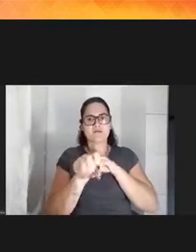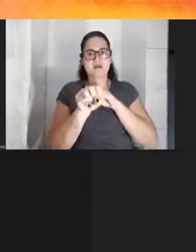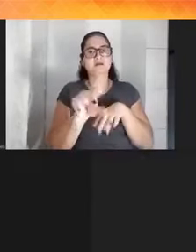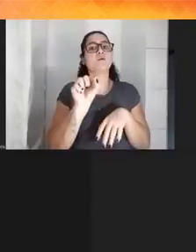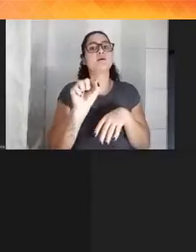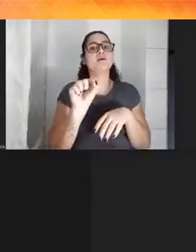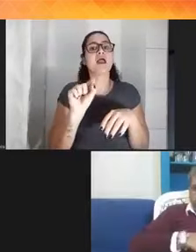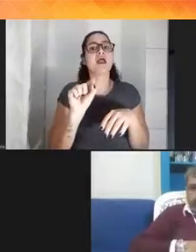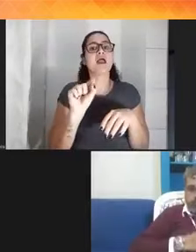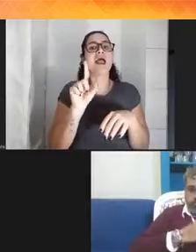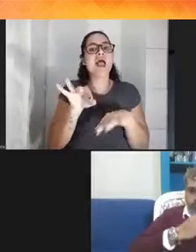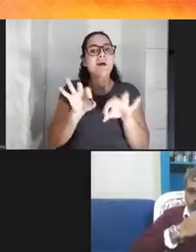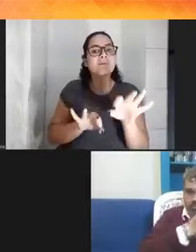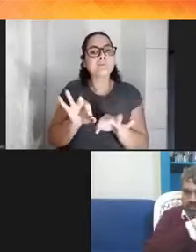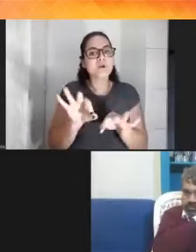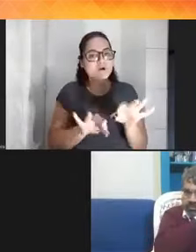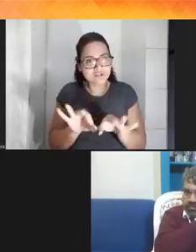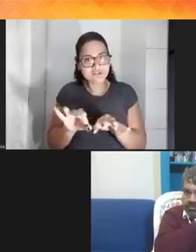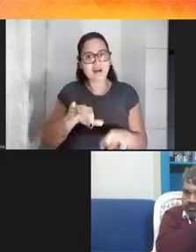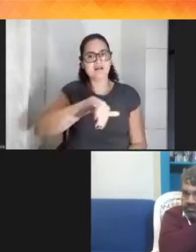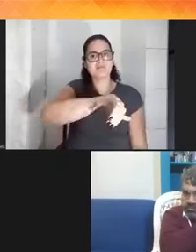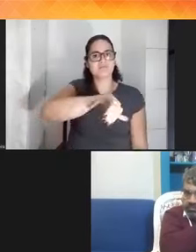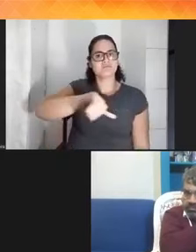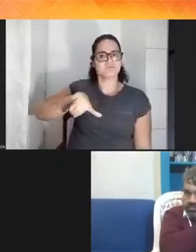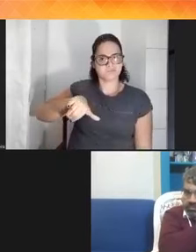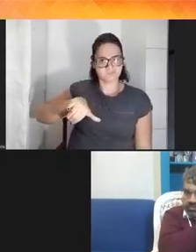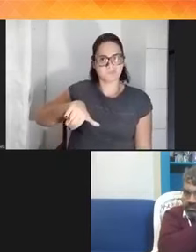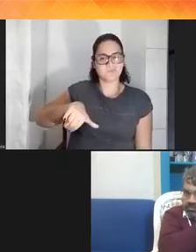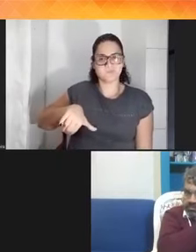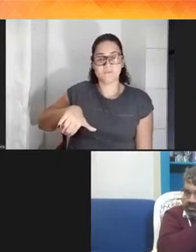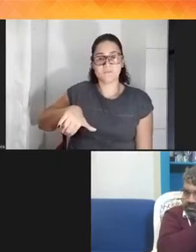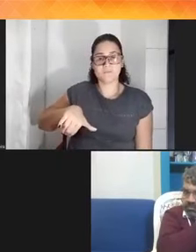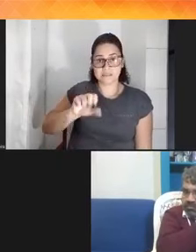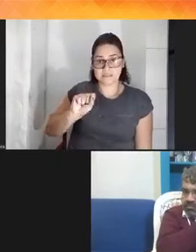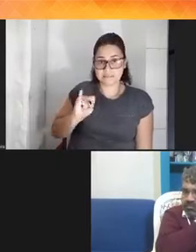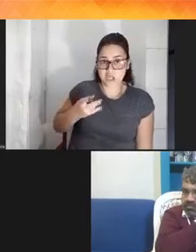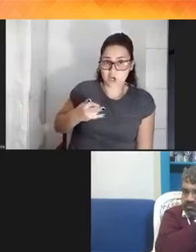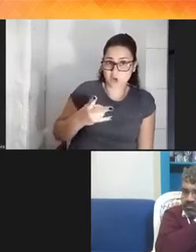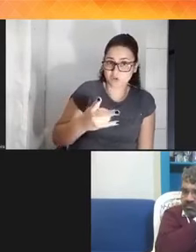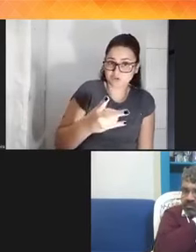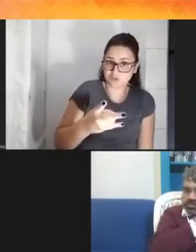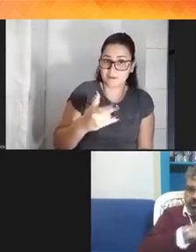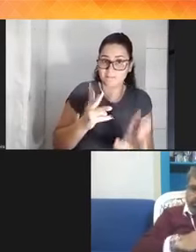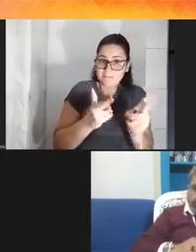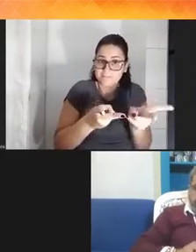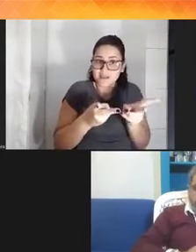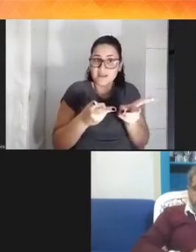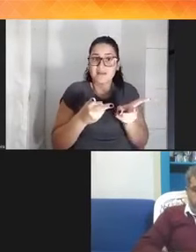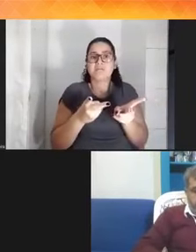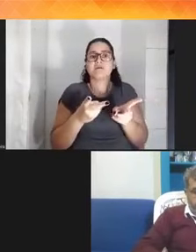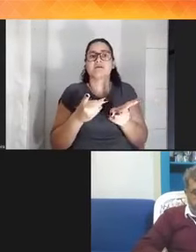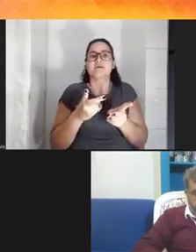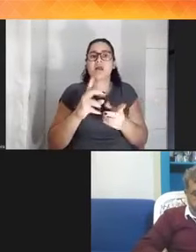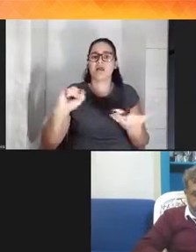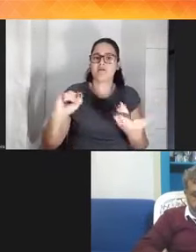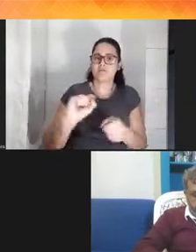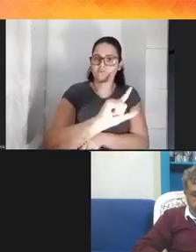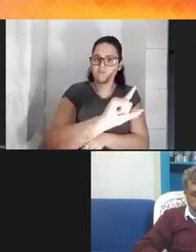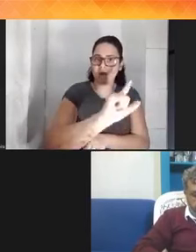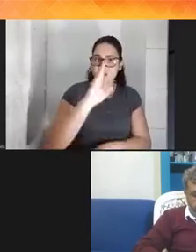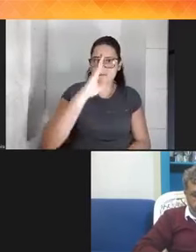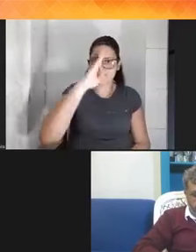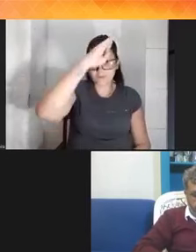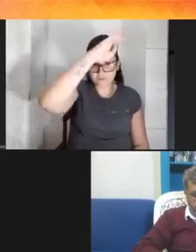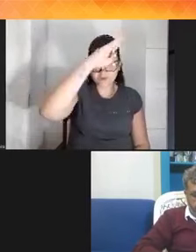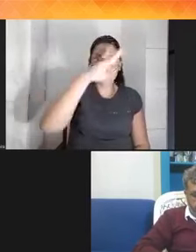projeto excludente e que, com a continuidade desse projeto, e nós temos aí a campanha Fora Bolsonaro, que eu sei que a